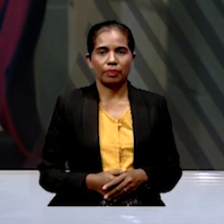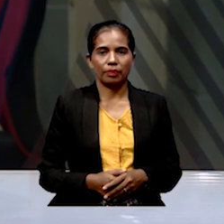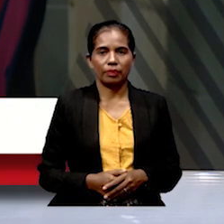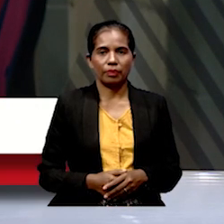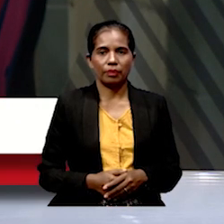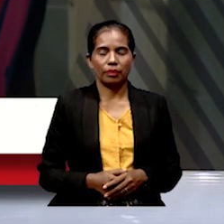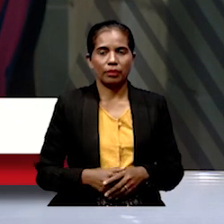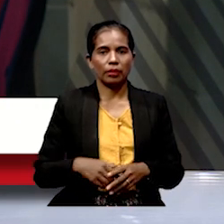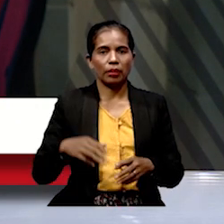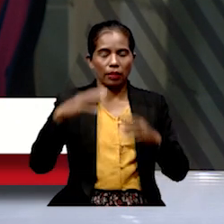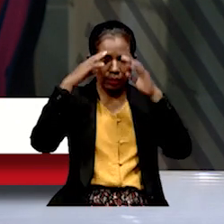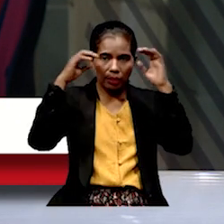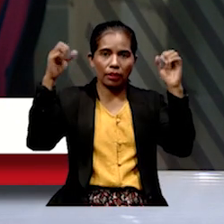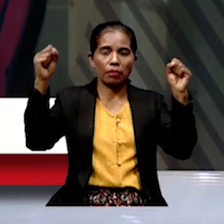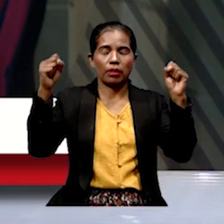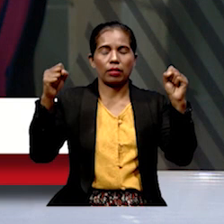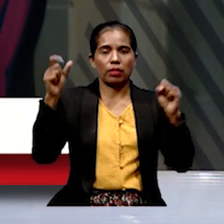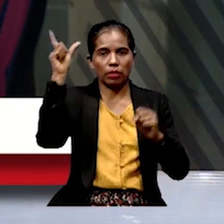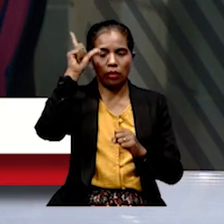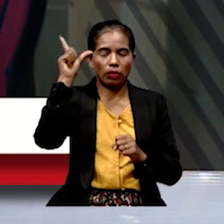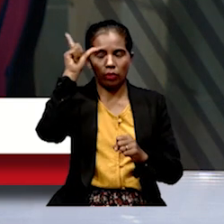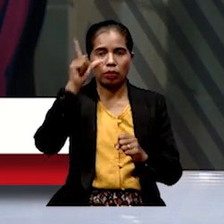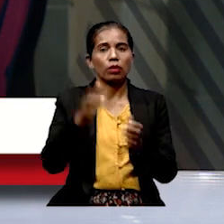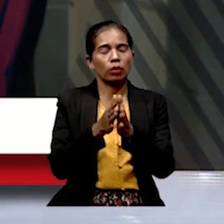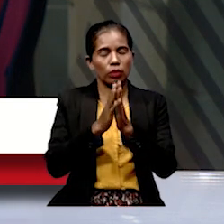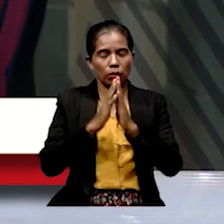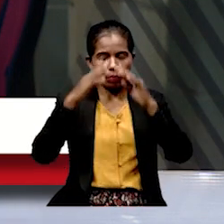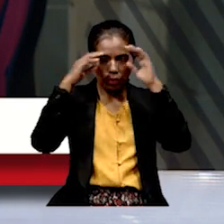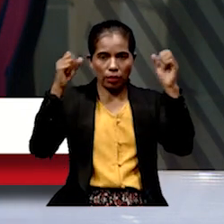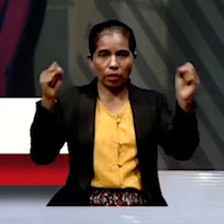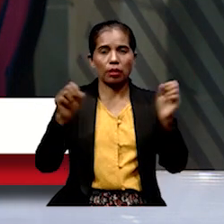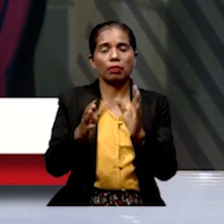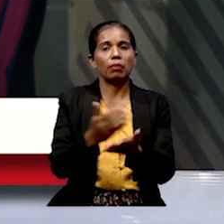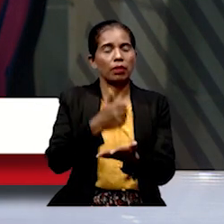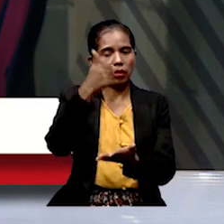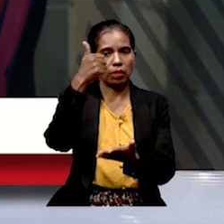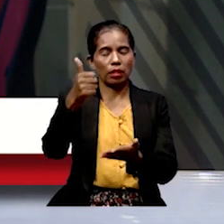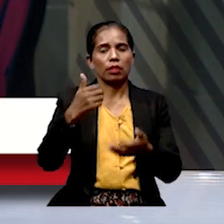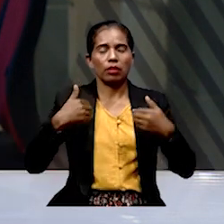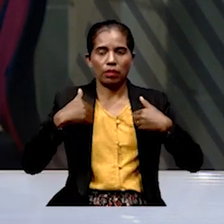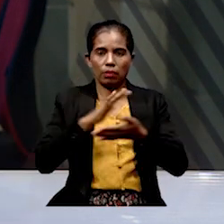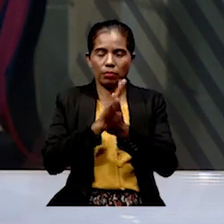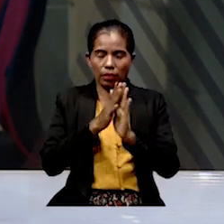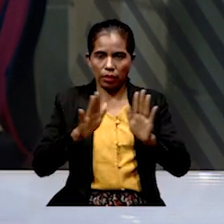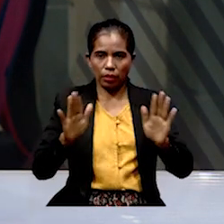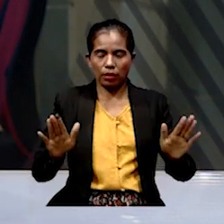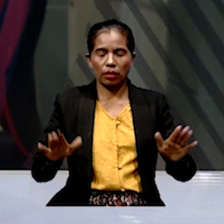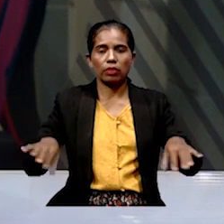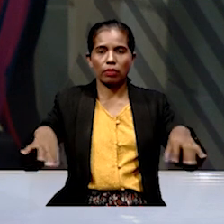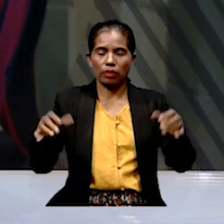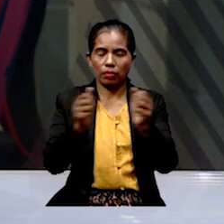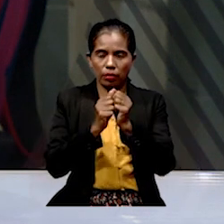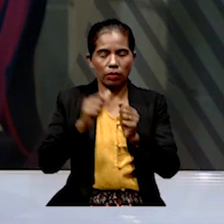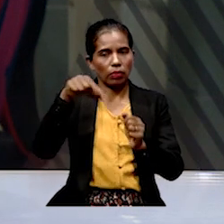Candidato Presidente da República, Francisco Guterres Lolo, o Presidente da República eleito, ato garante paz, não consolida na Fatim, governo